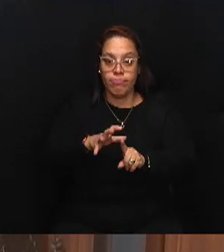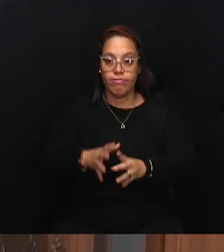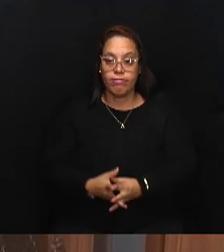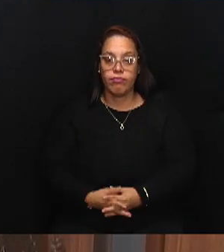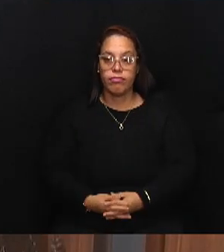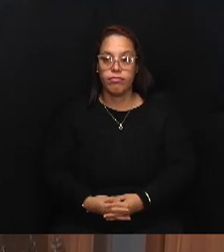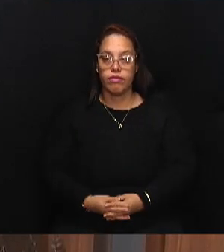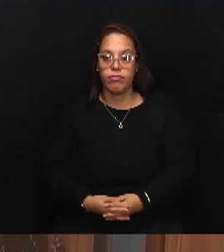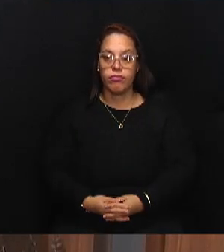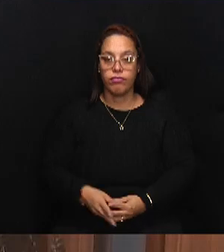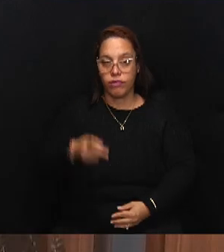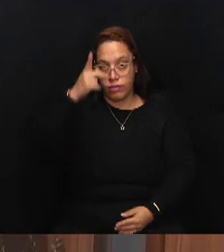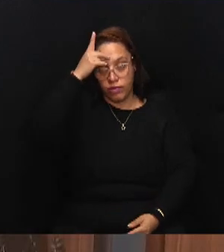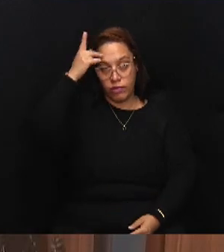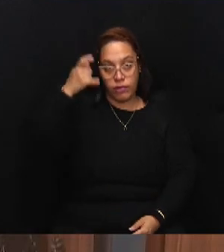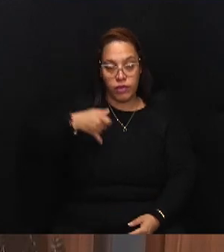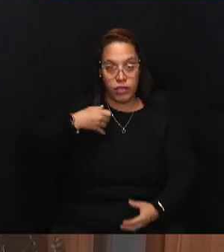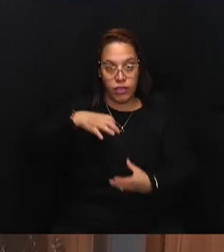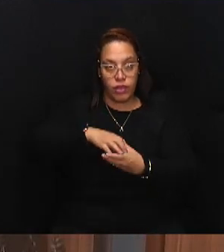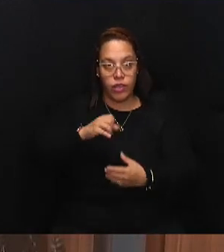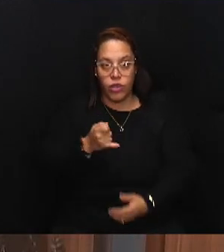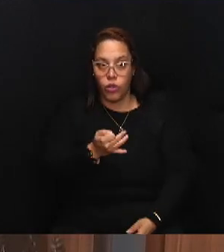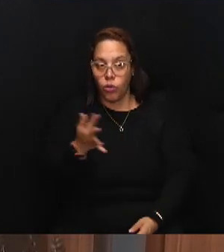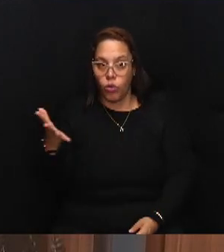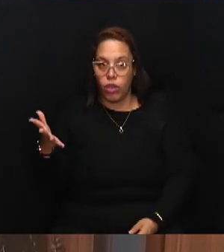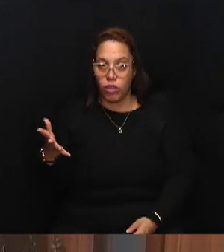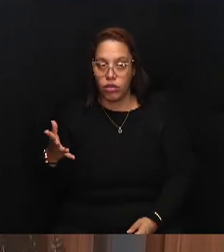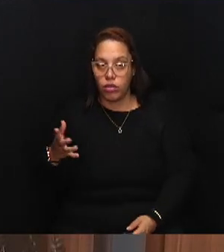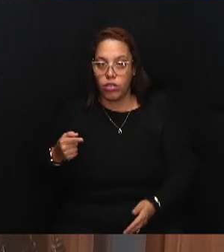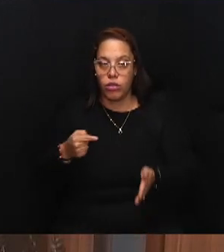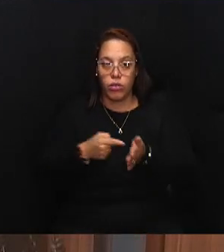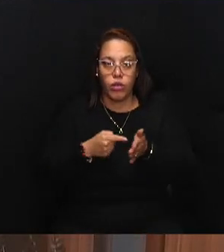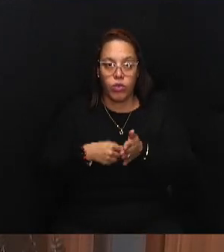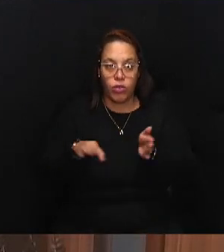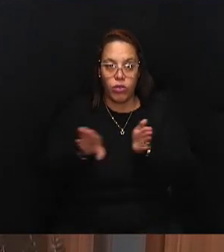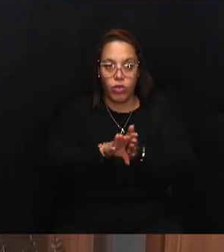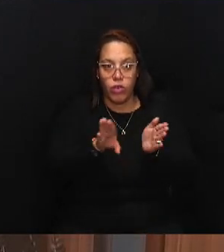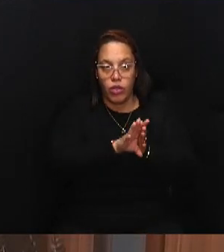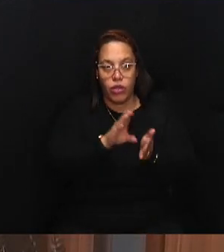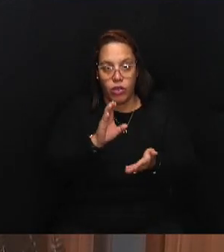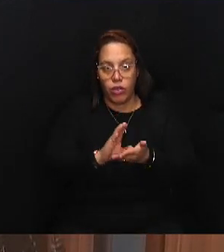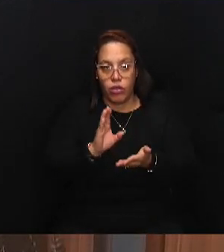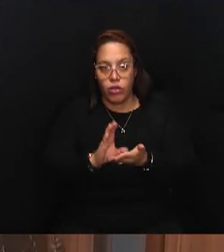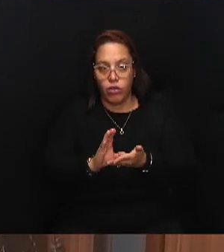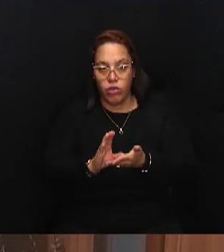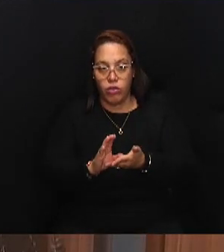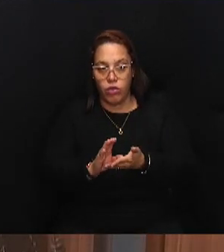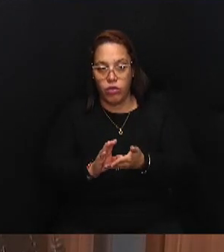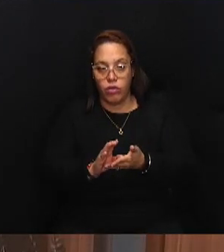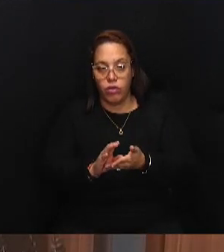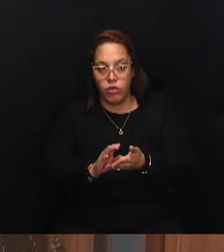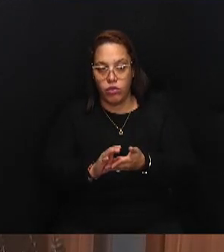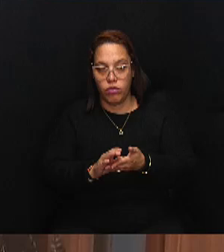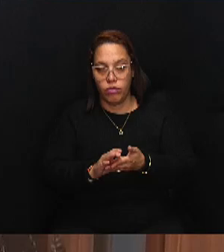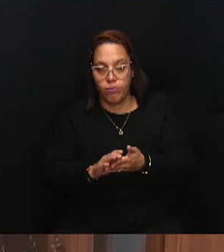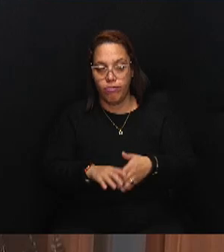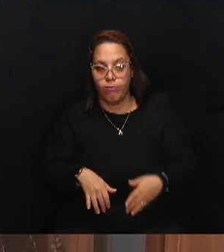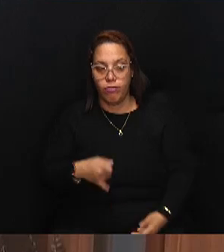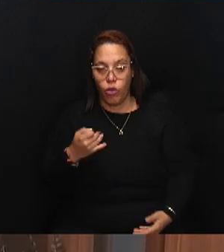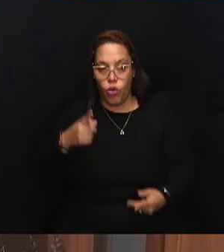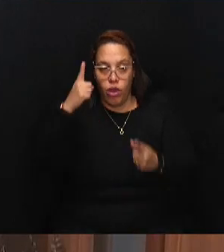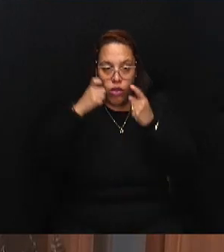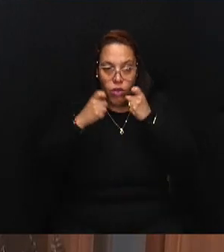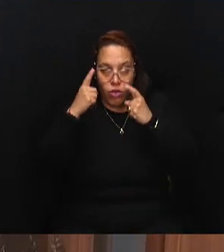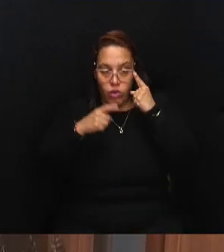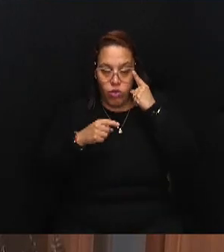o idoso. Dessas, quais as denúncias que mais chegam ao Conselho? Que tipo de violência assim,